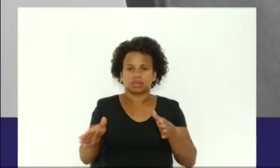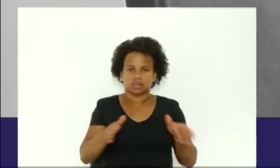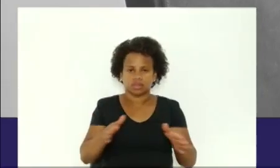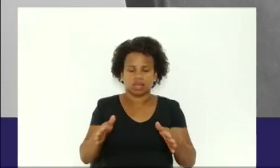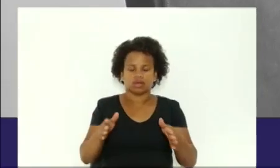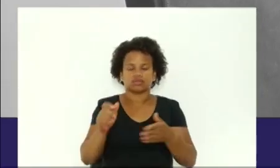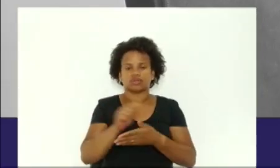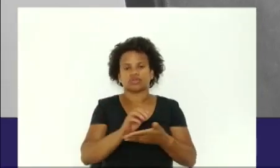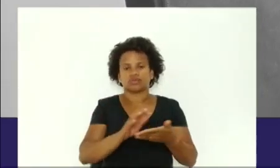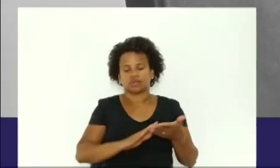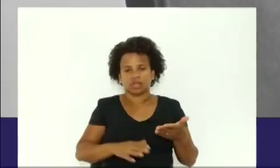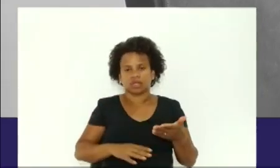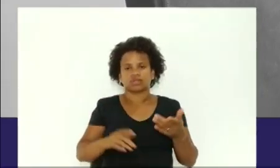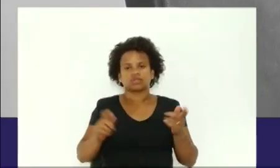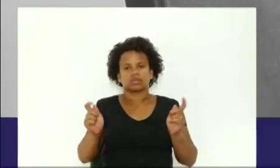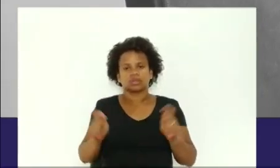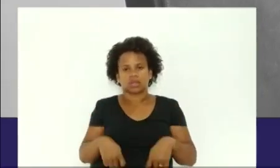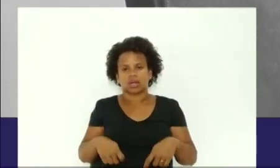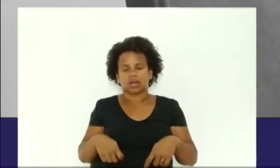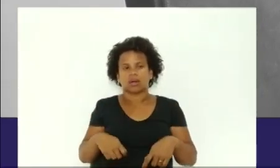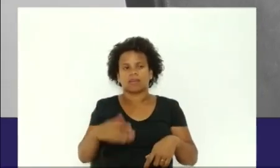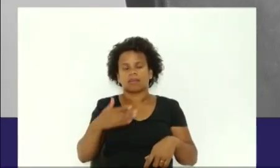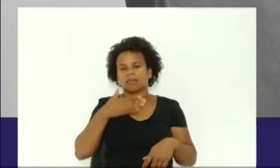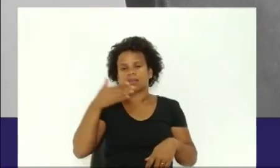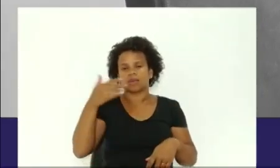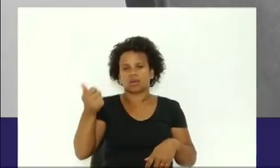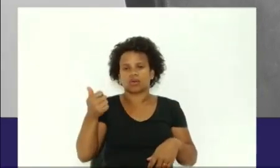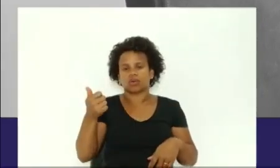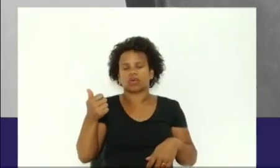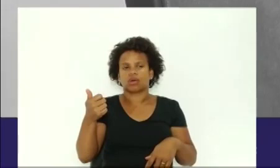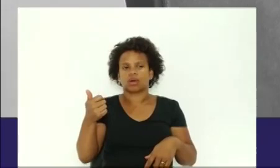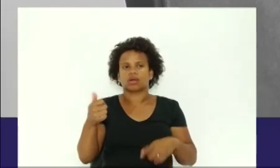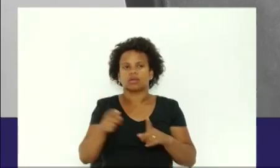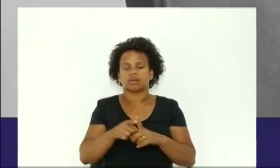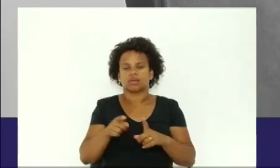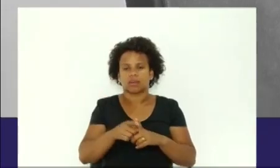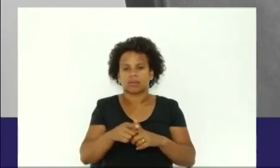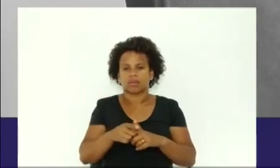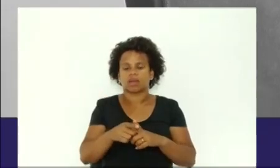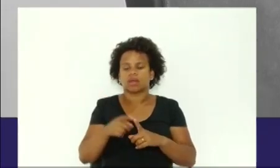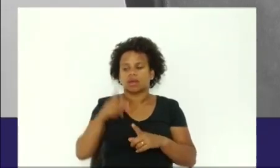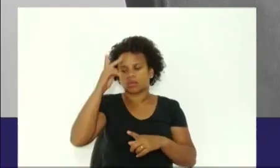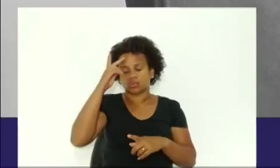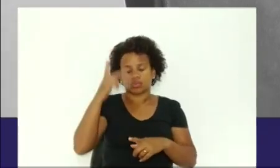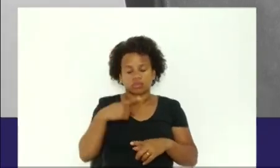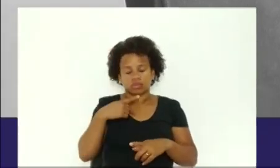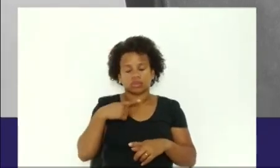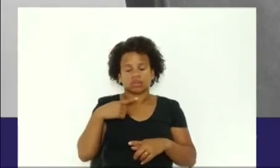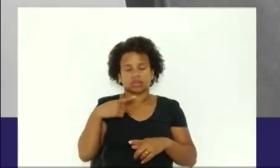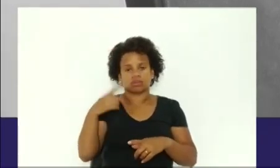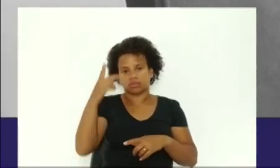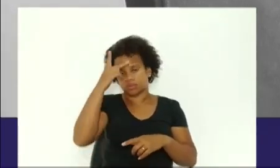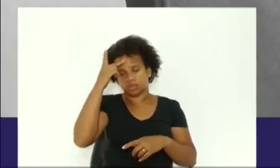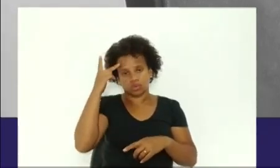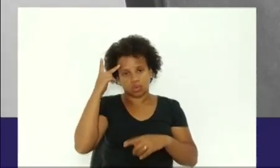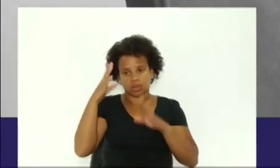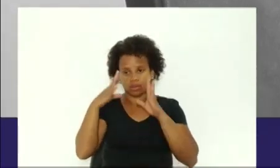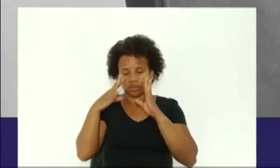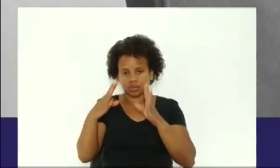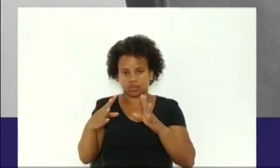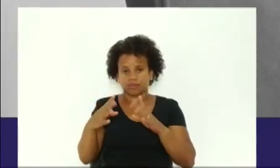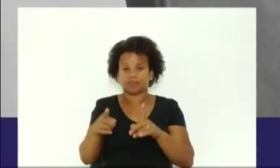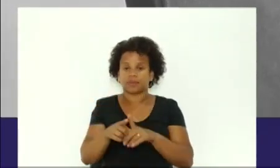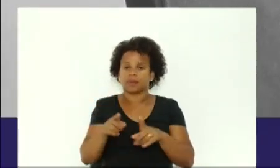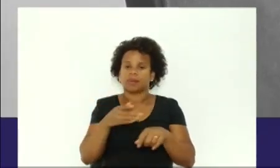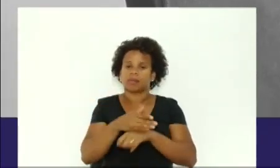atividades que possibilitem a melhora e autonomia dos pacientes atendidos no serviço. Participou ainda